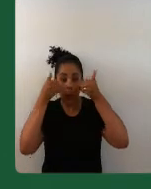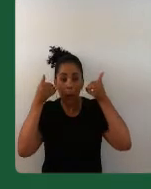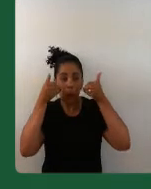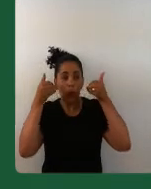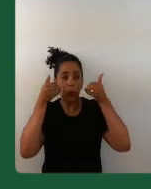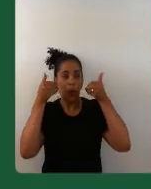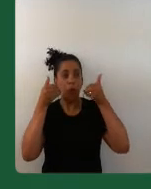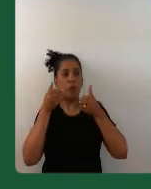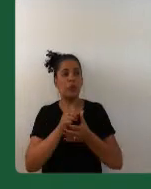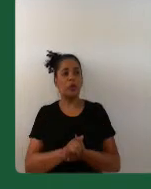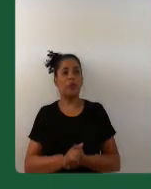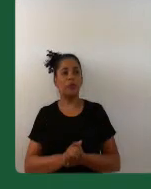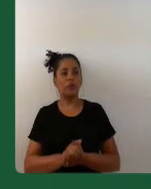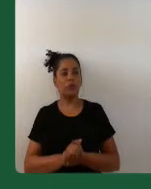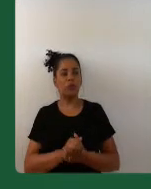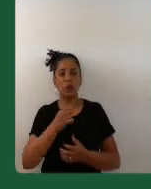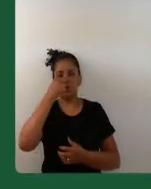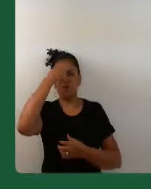212, né,